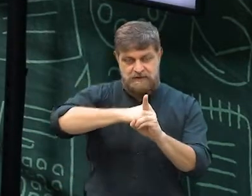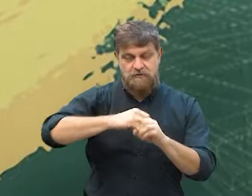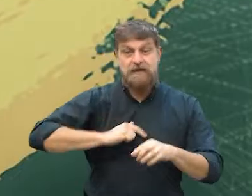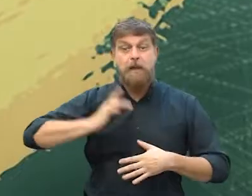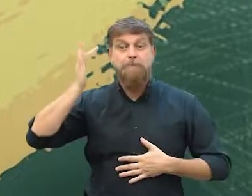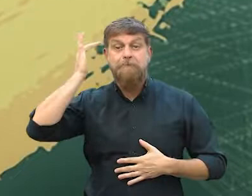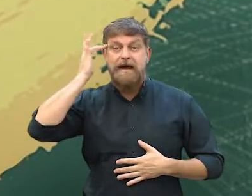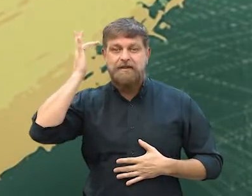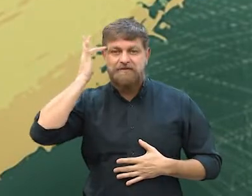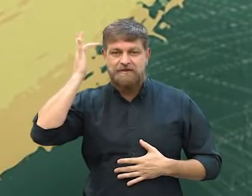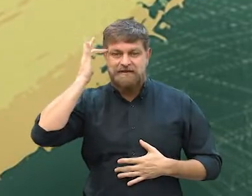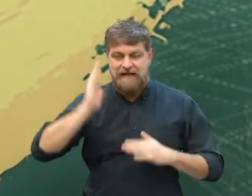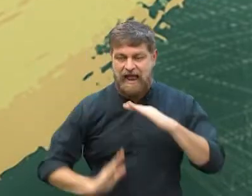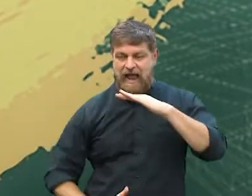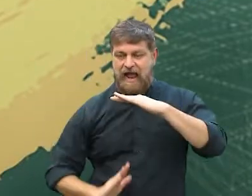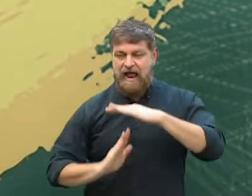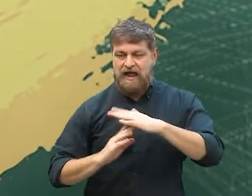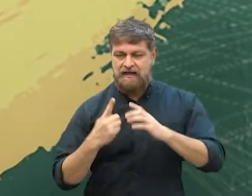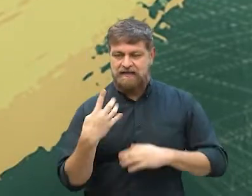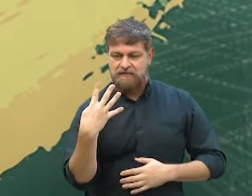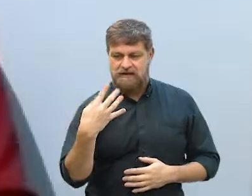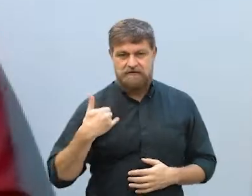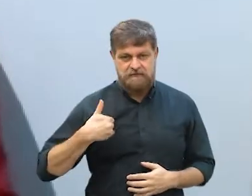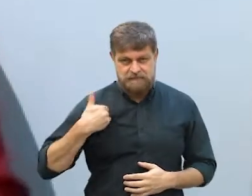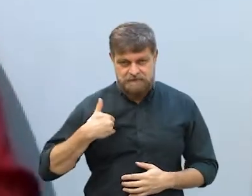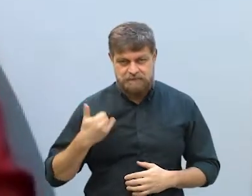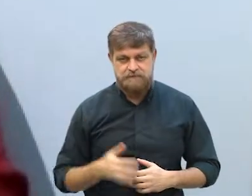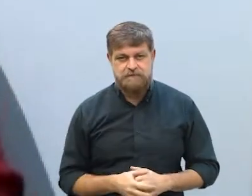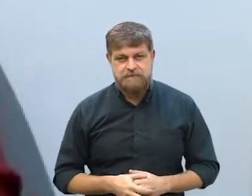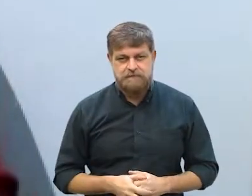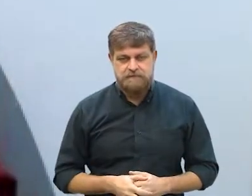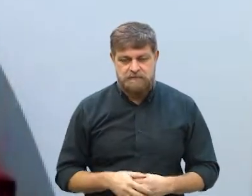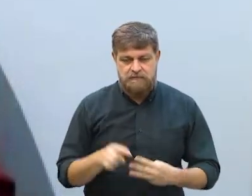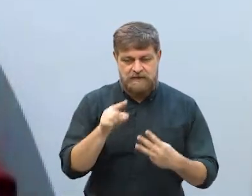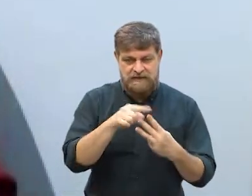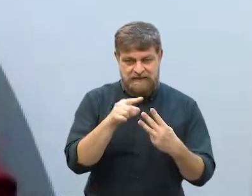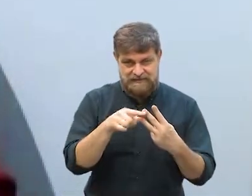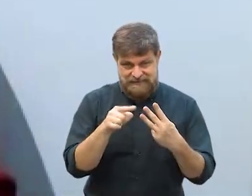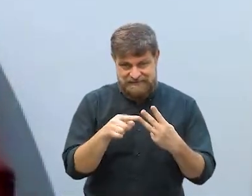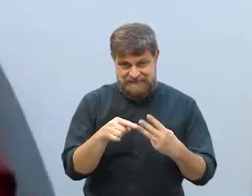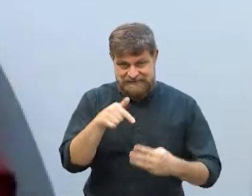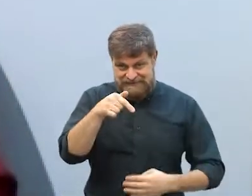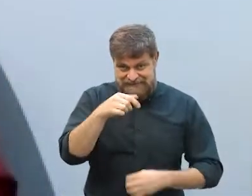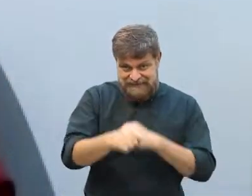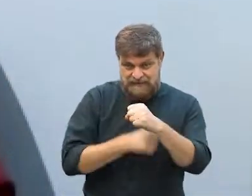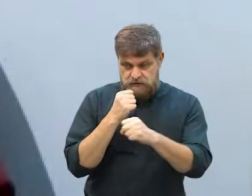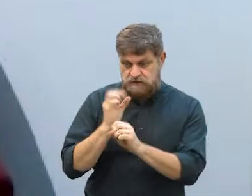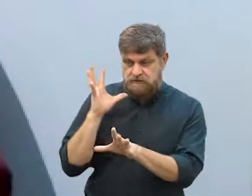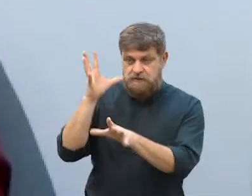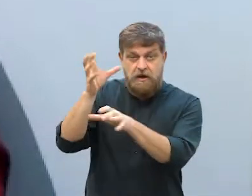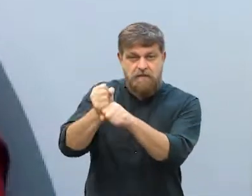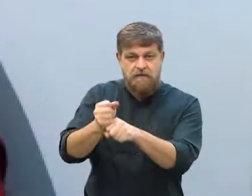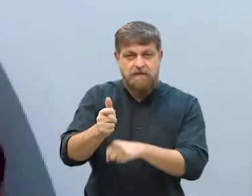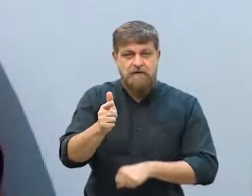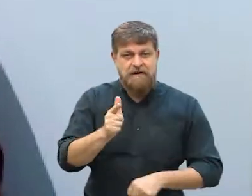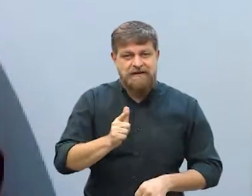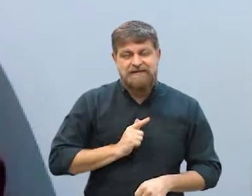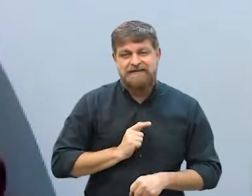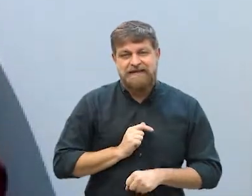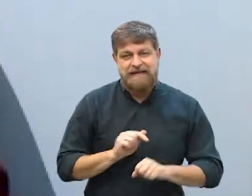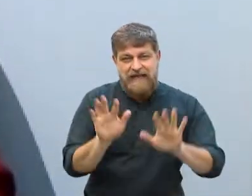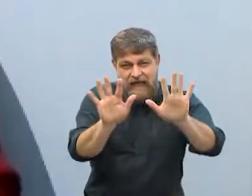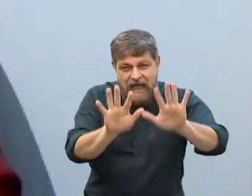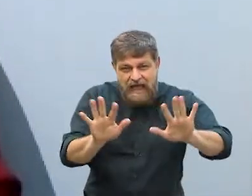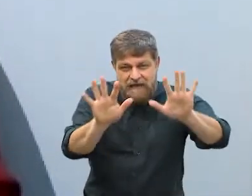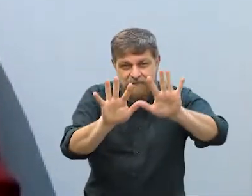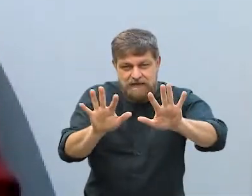tudo isso, até os 14 anos de idade. Nesses 3 primeiros setênios, tem grandes imagens que